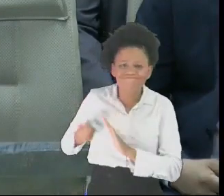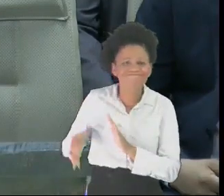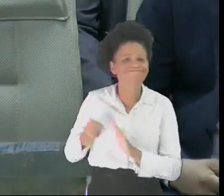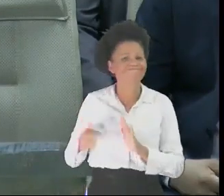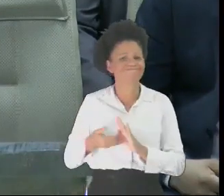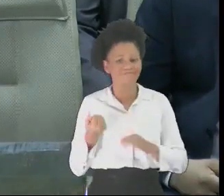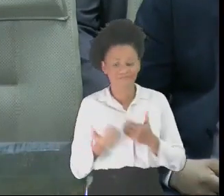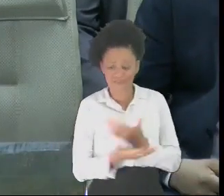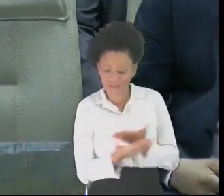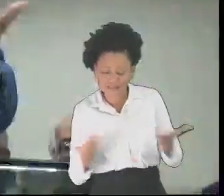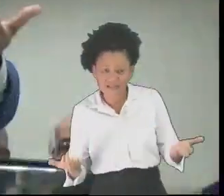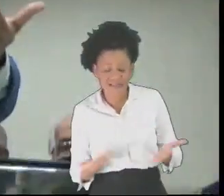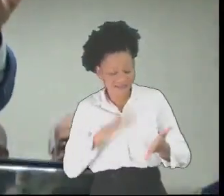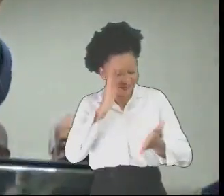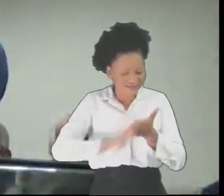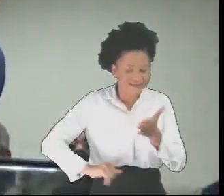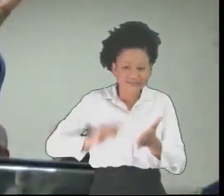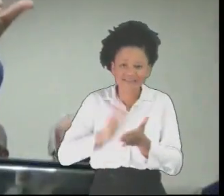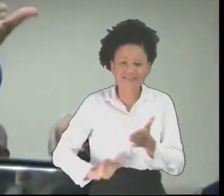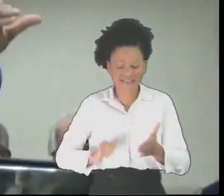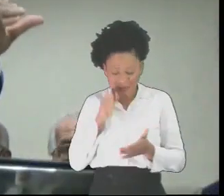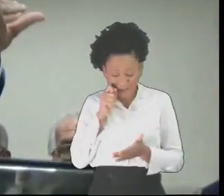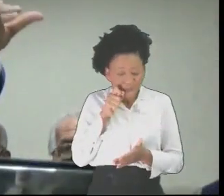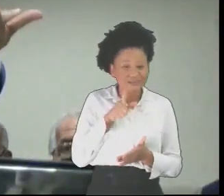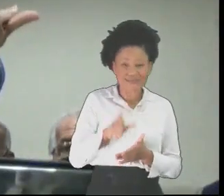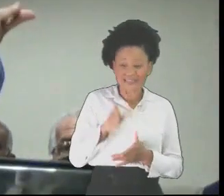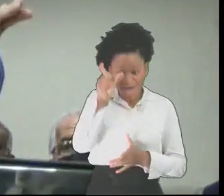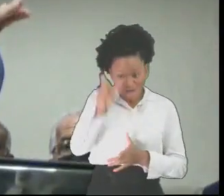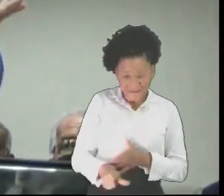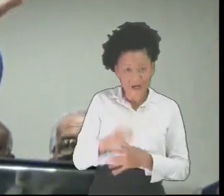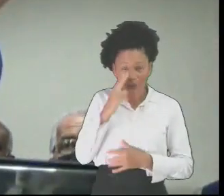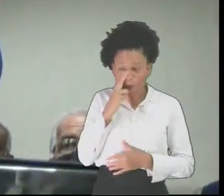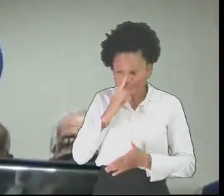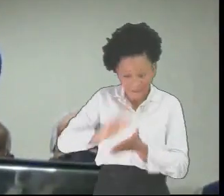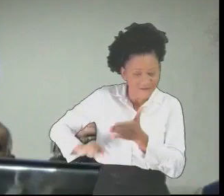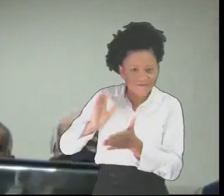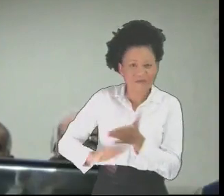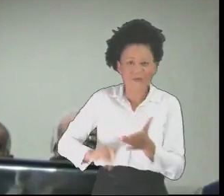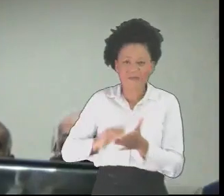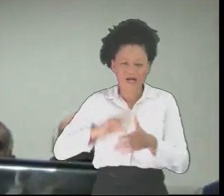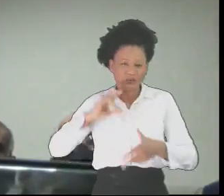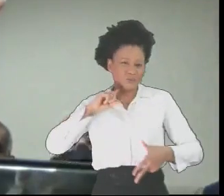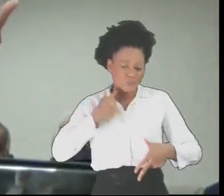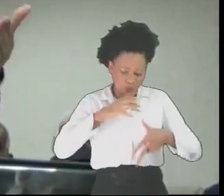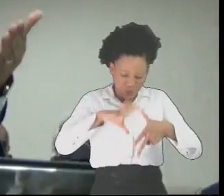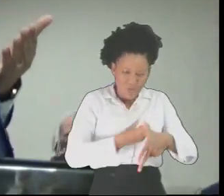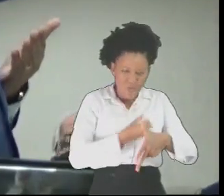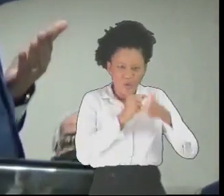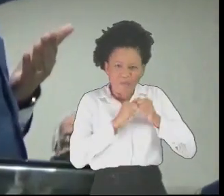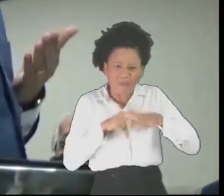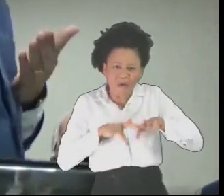incomoda. Eles querem tirar o sal para que a corrupção se alastre de uma vez.